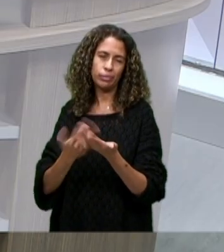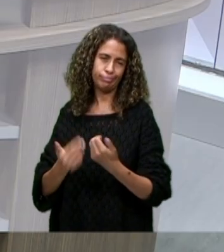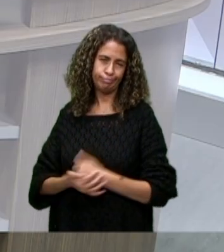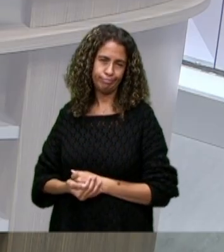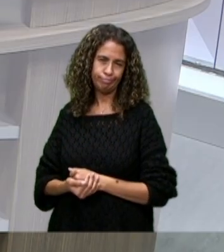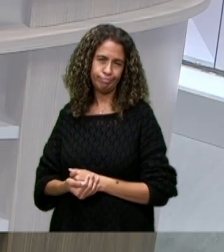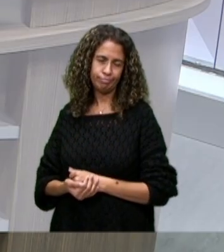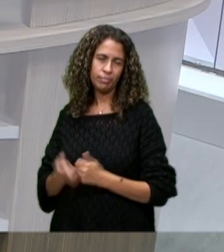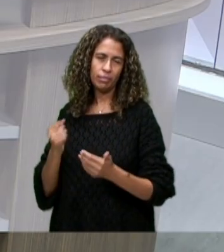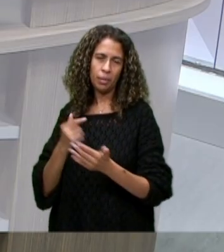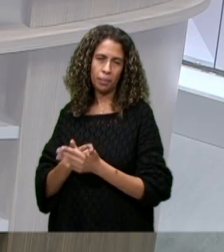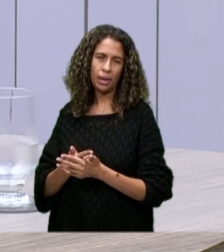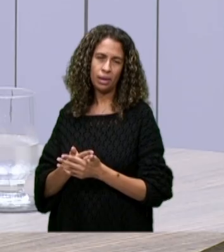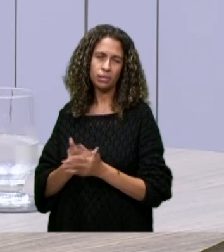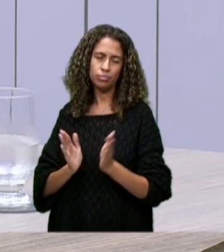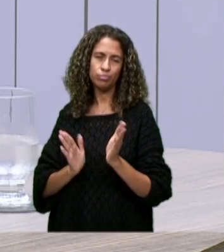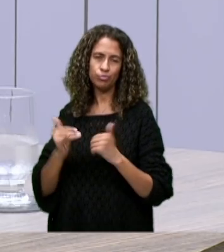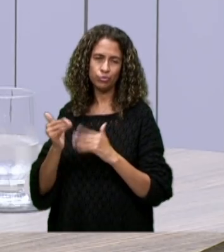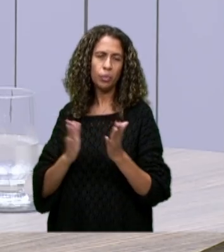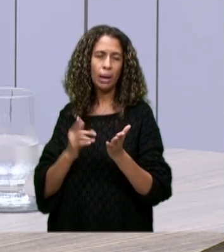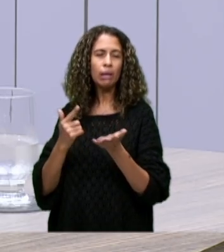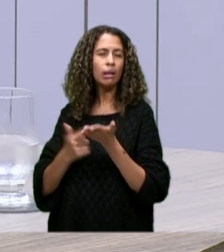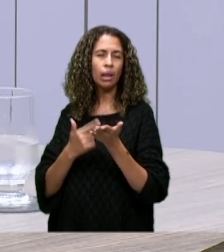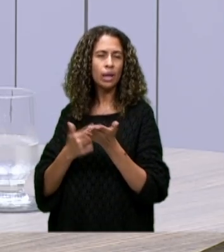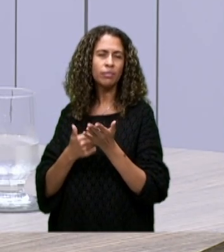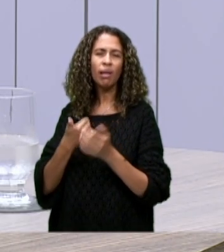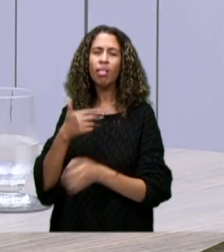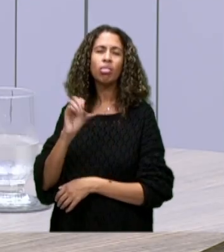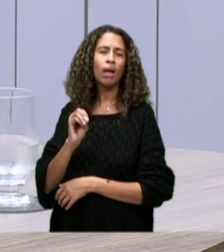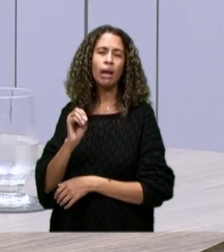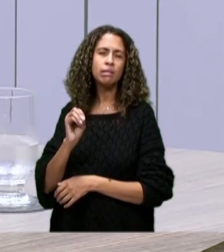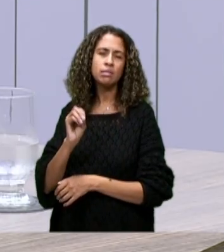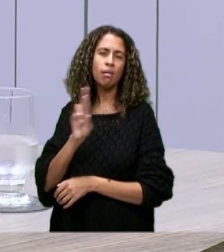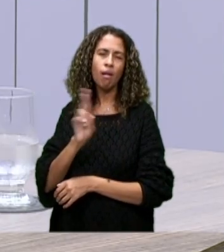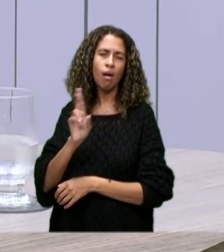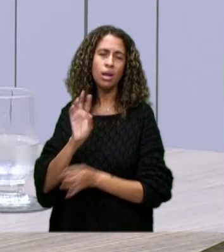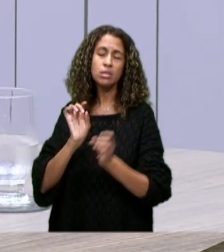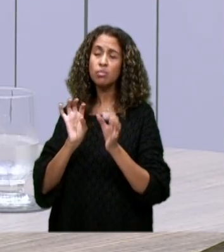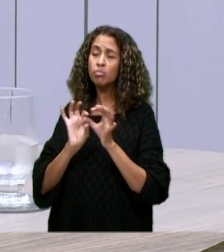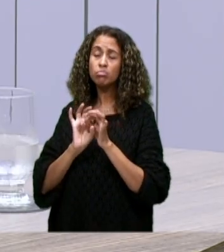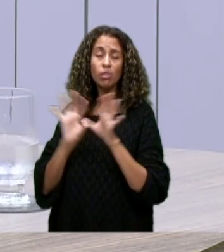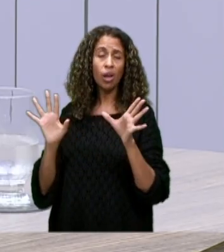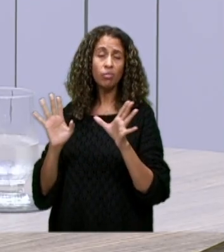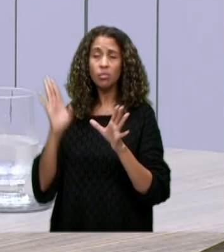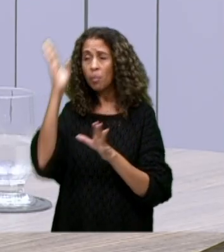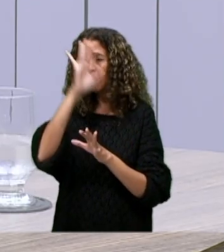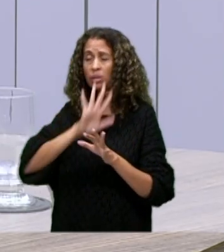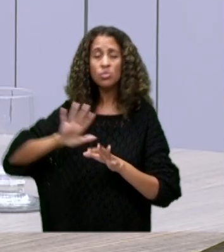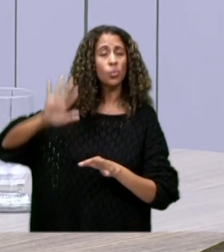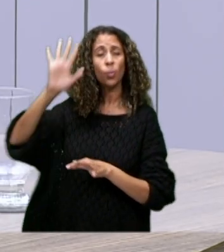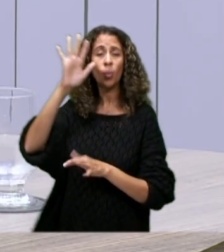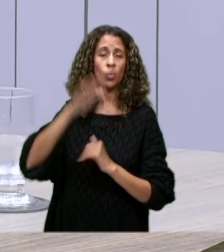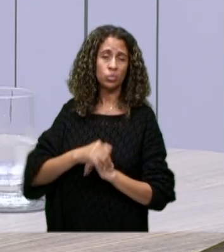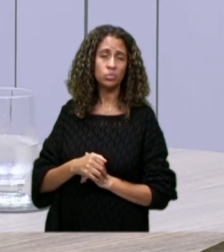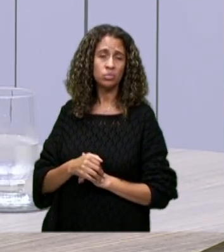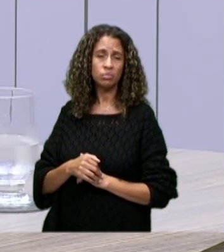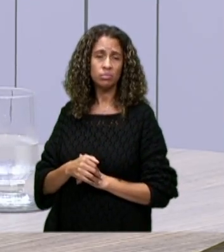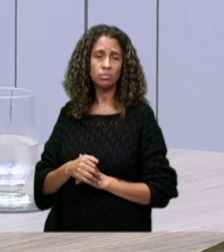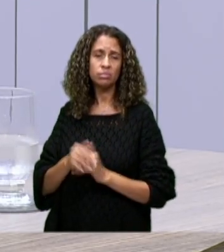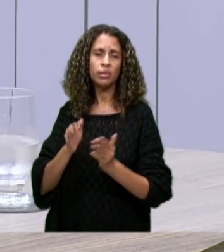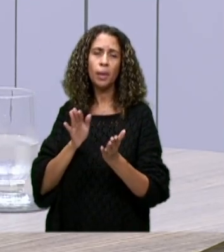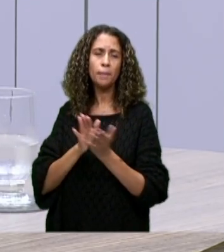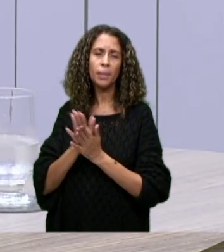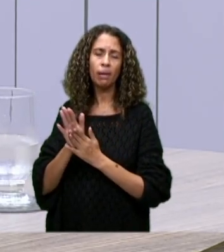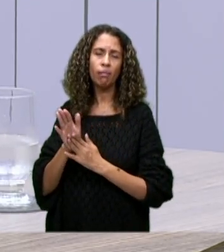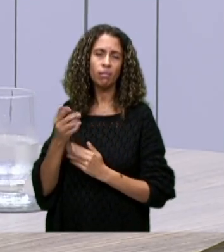R$10 tem um formato lá para mandar livro, que é R$10 de frete para qualquer lugar do Brasil, praticamente. Então tu não tem muito custo. Tu vai pagar R$10